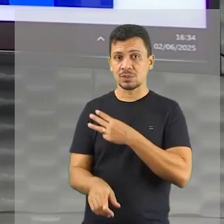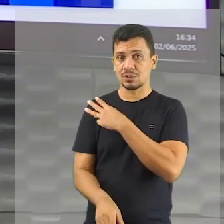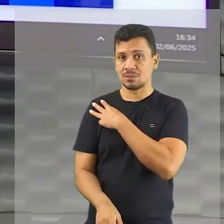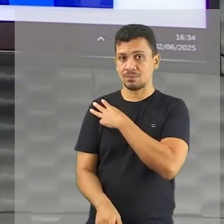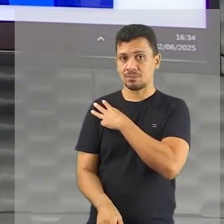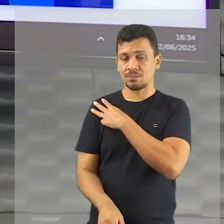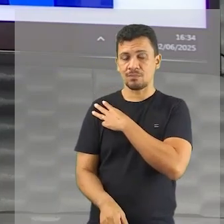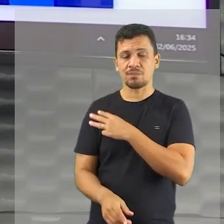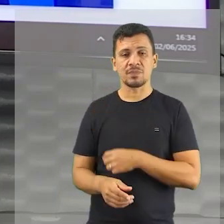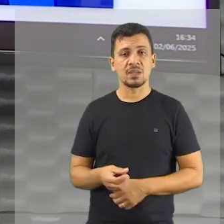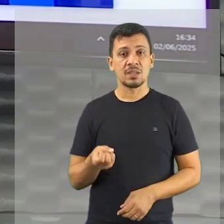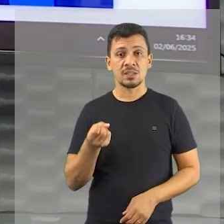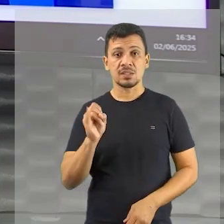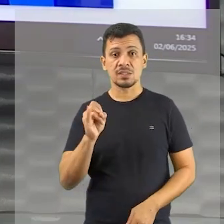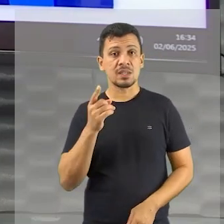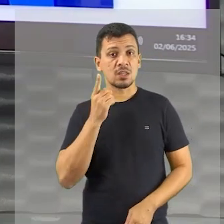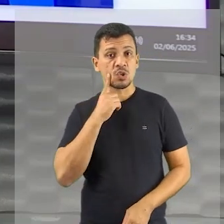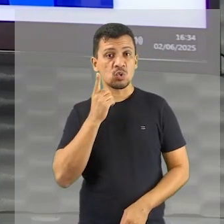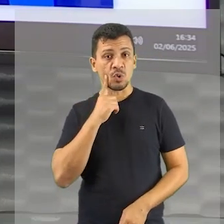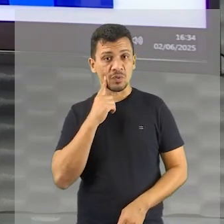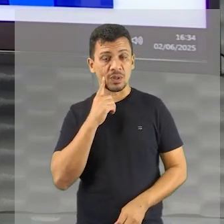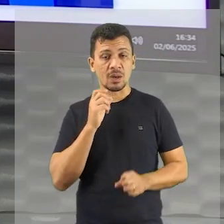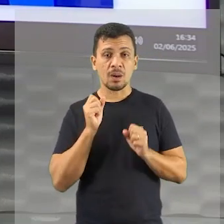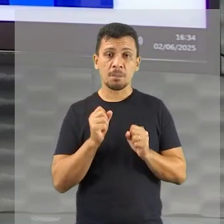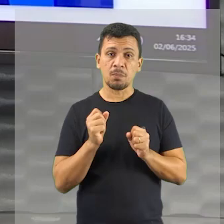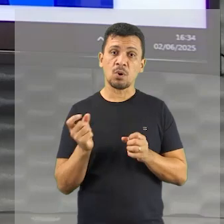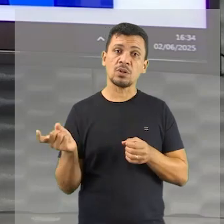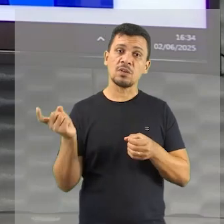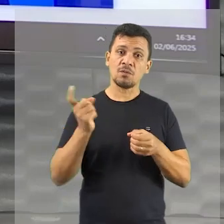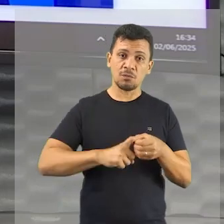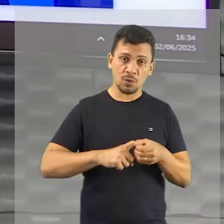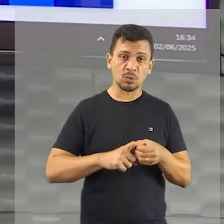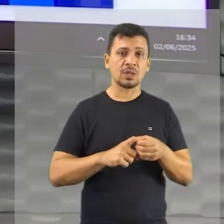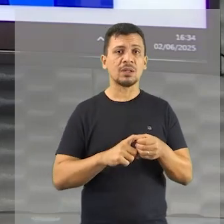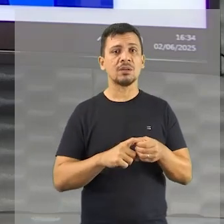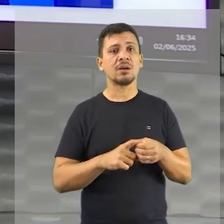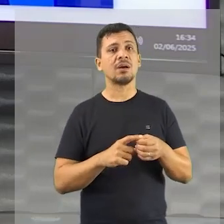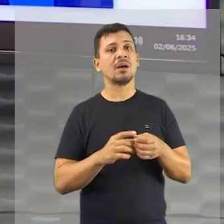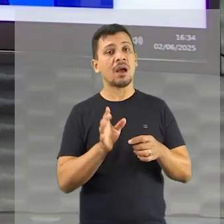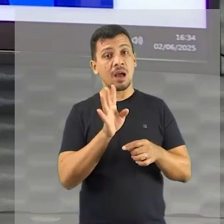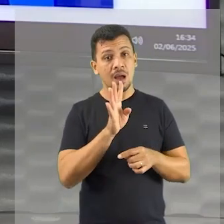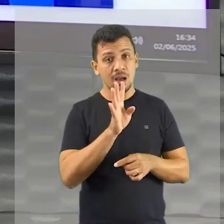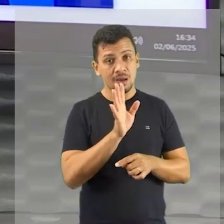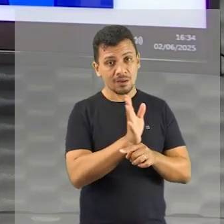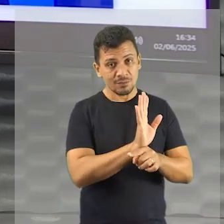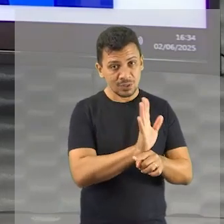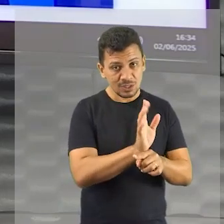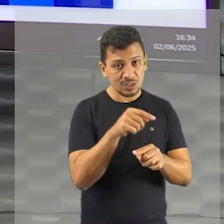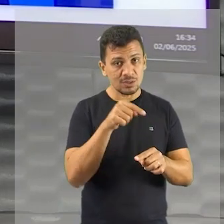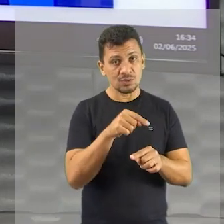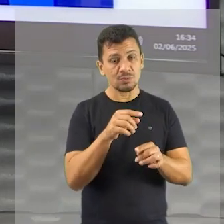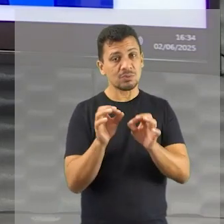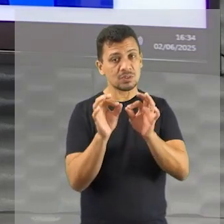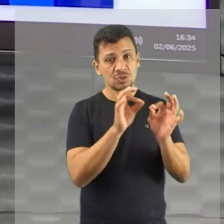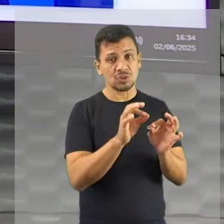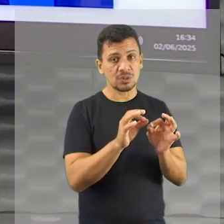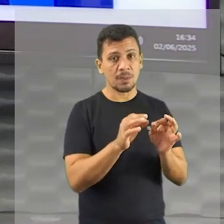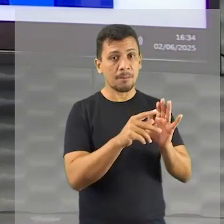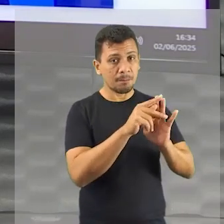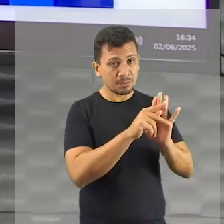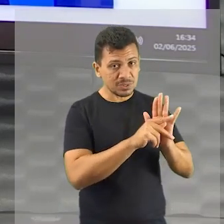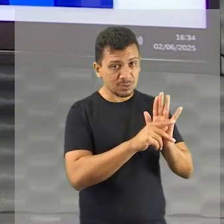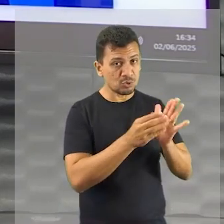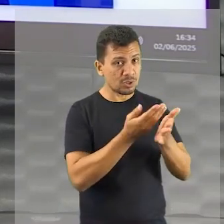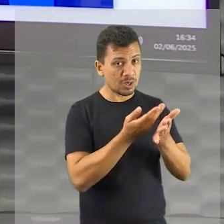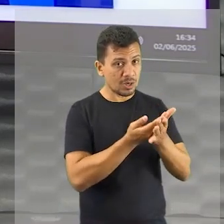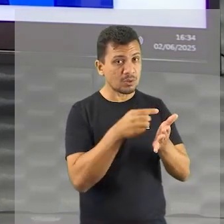série, tá? Se tiverem dúvidas, vocês podem estar voltando a assistir, podem estar estudando através do nosso plano de aula. A gente tem um